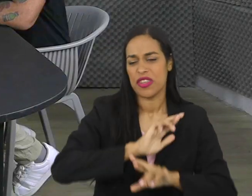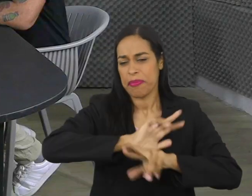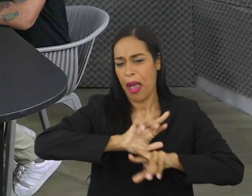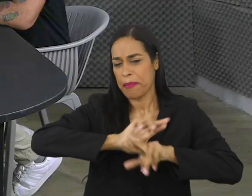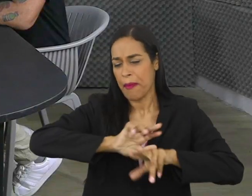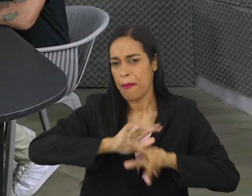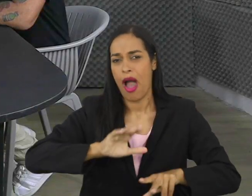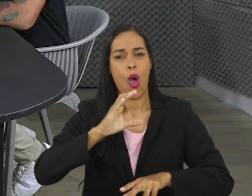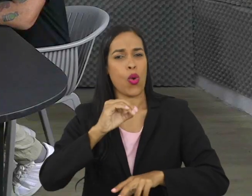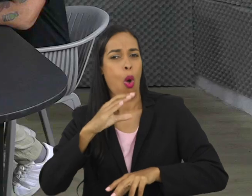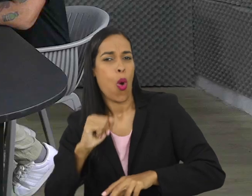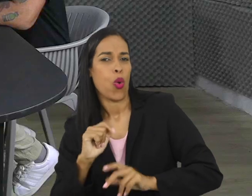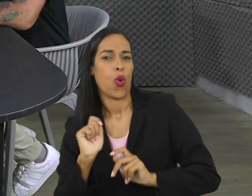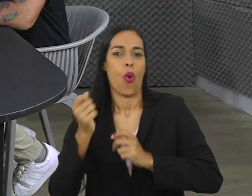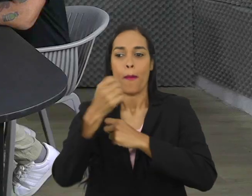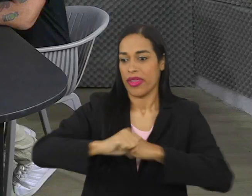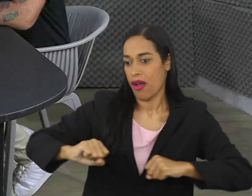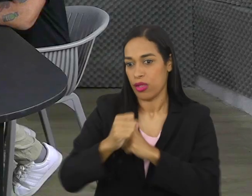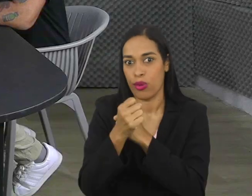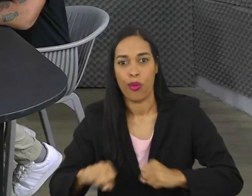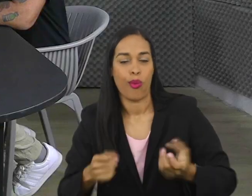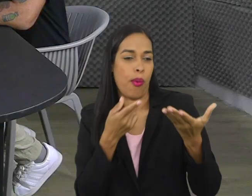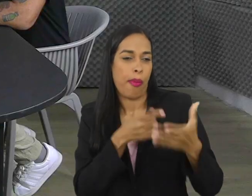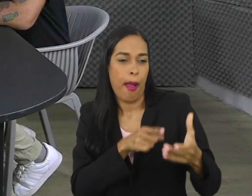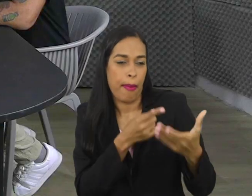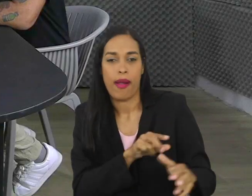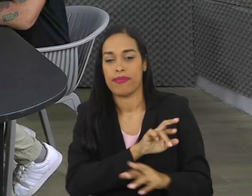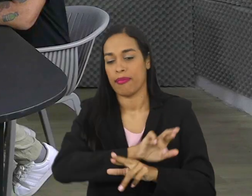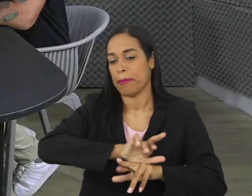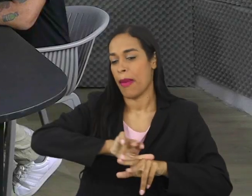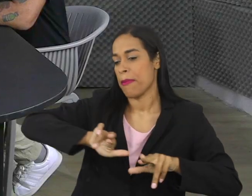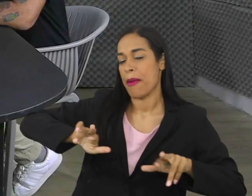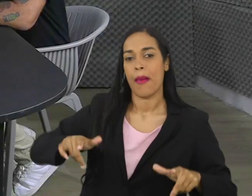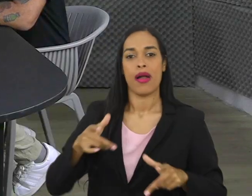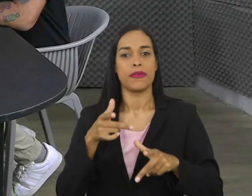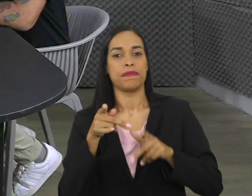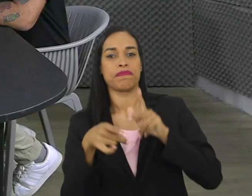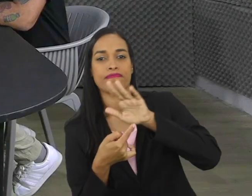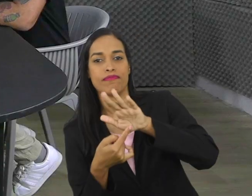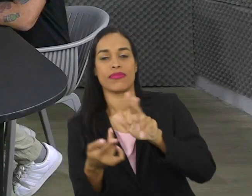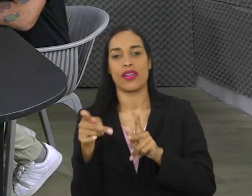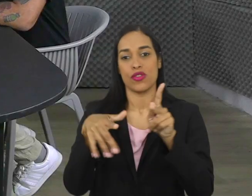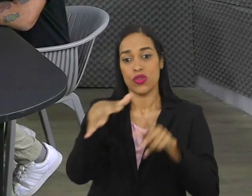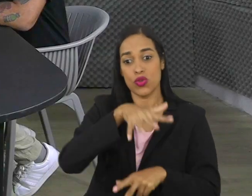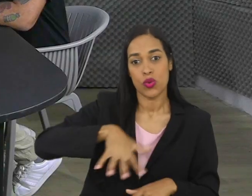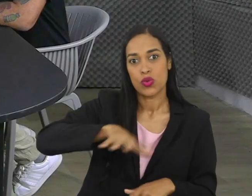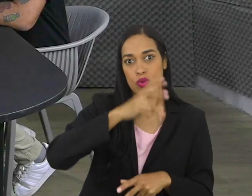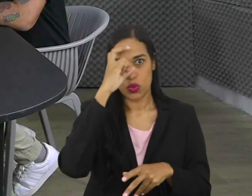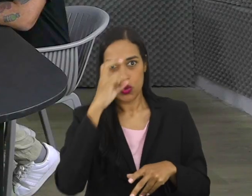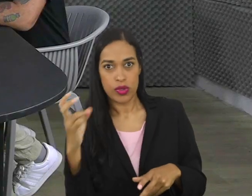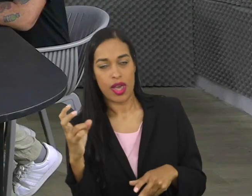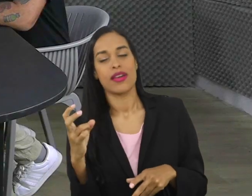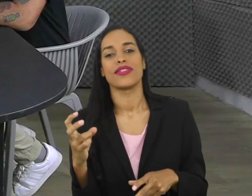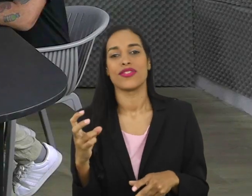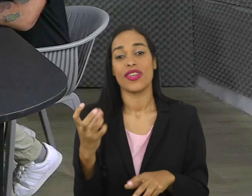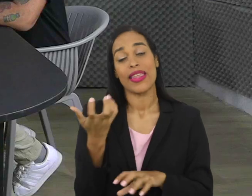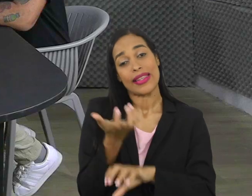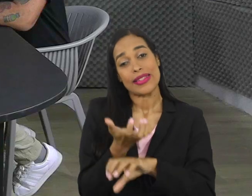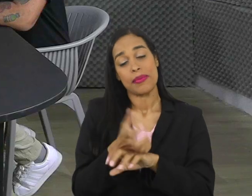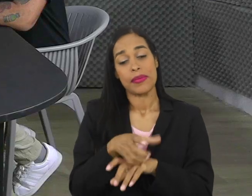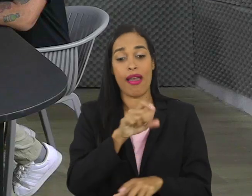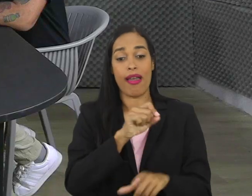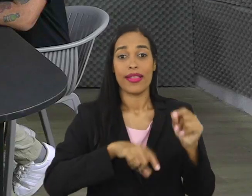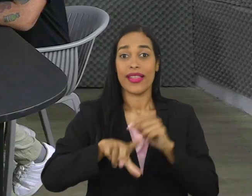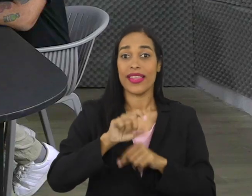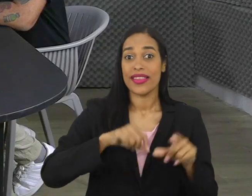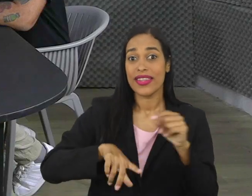coco, ijexá, samba, reggae, baião, dentre outras manifestações culturais. Inicialmente estruturado no formato de disciplina letiva, o Baque de